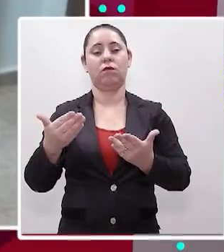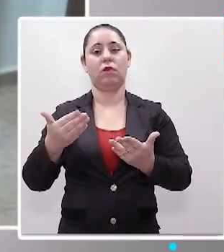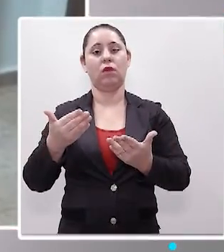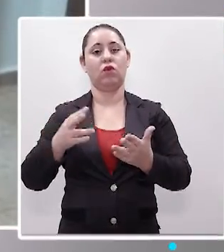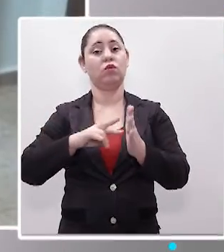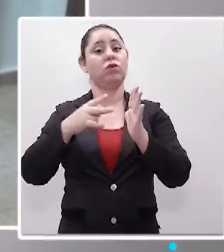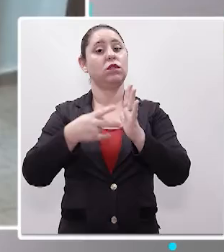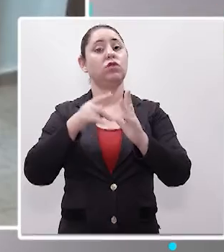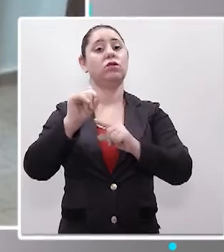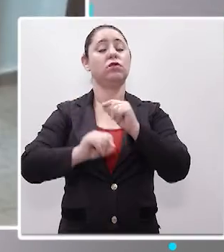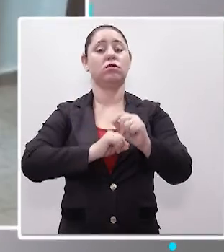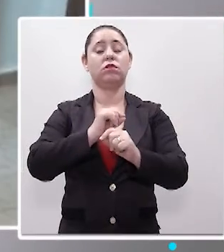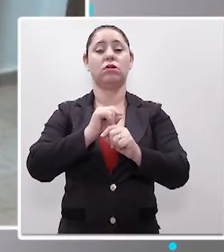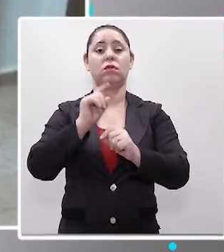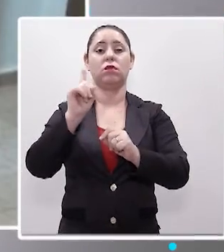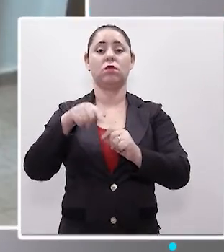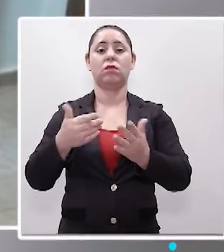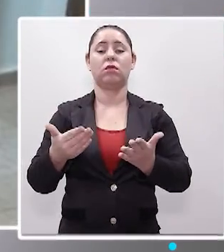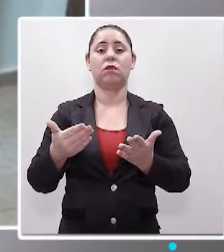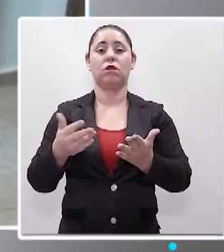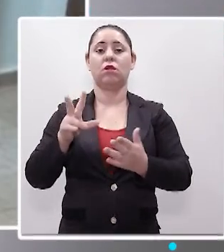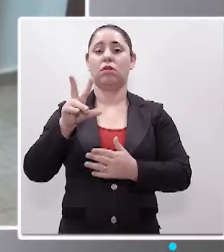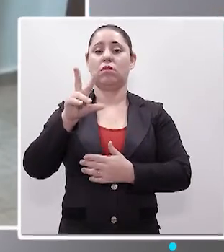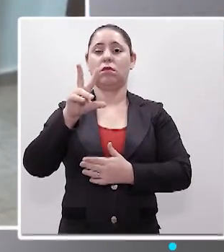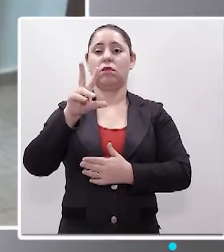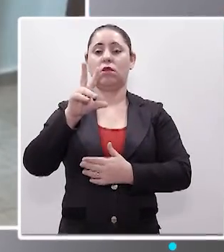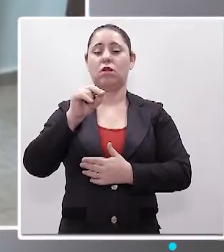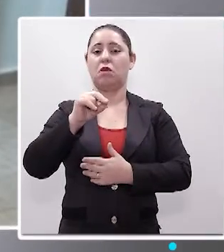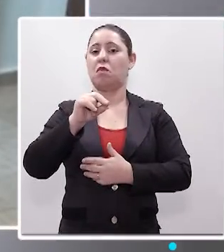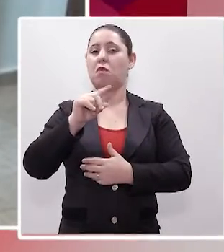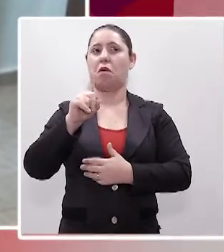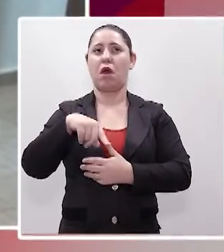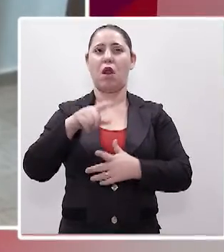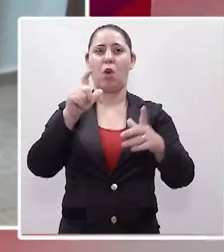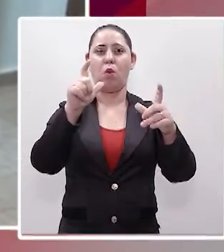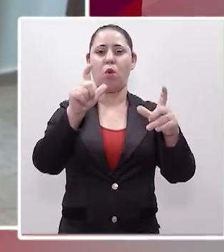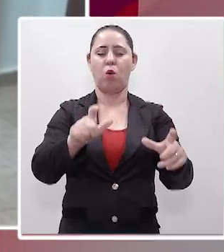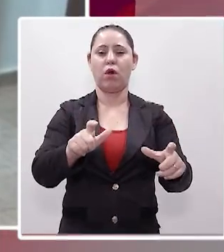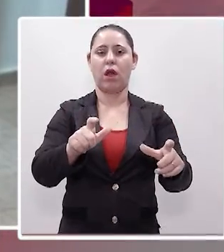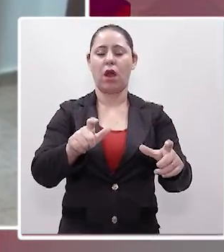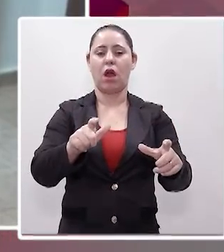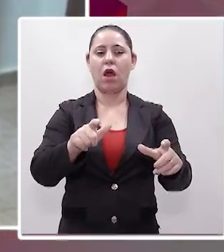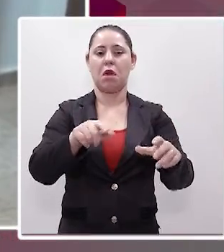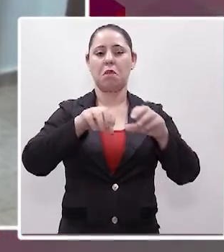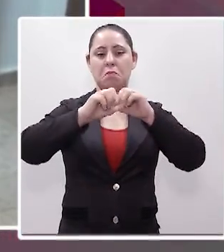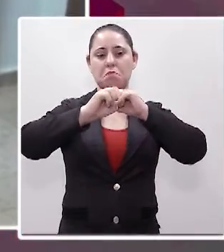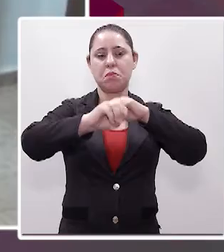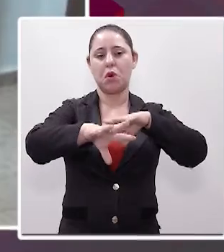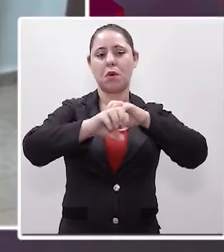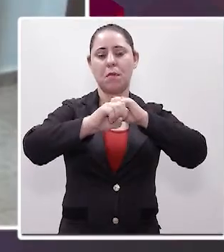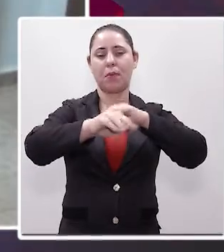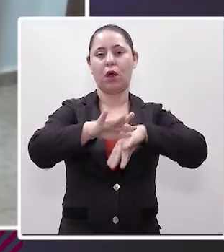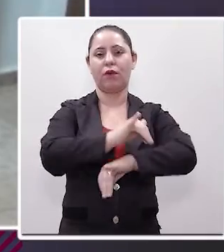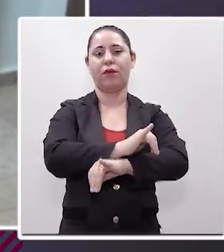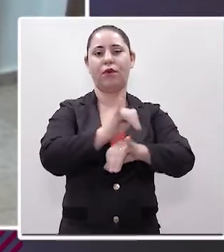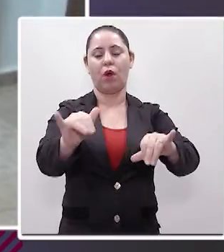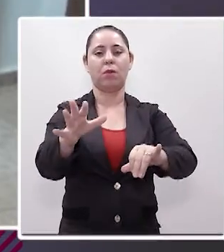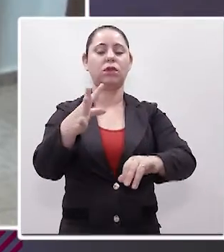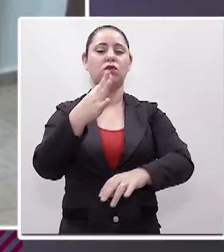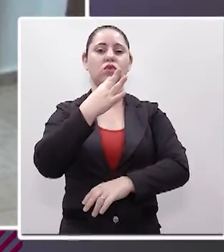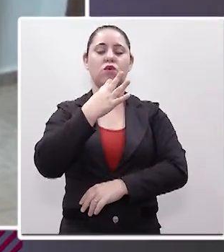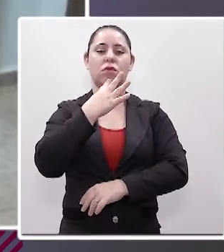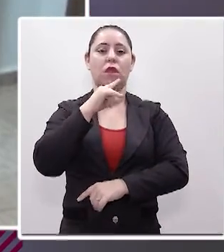ele agora, no sentido de que ele não vai ser mais um espaço de transmissão